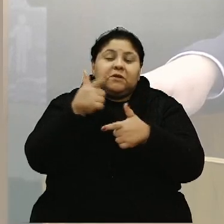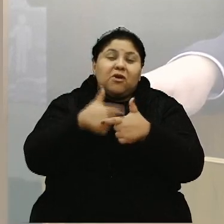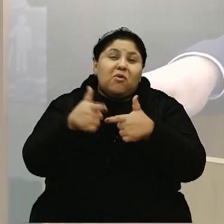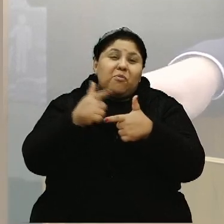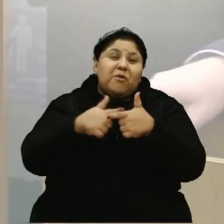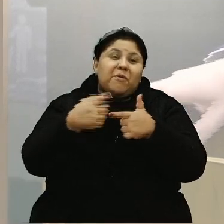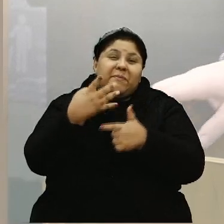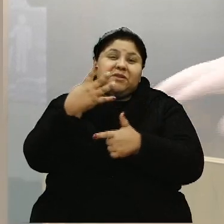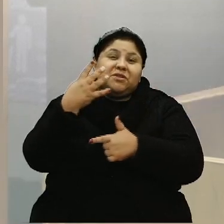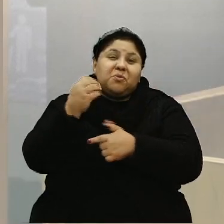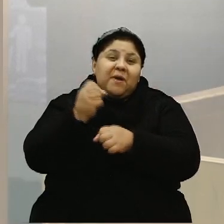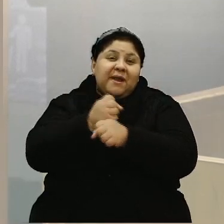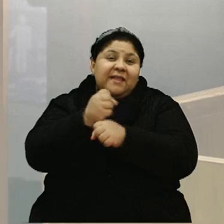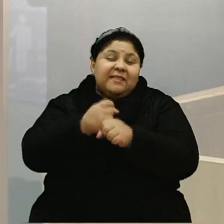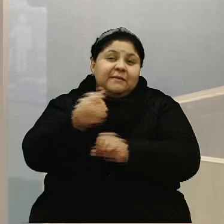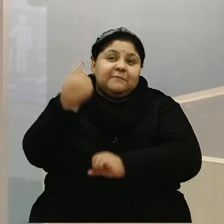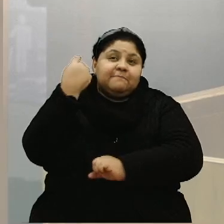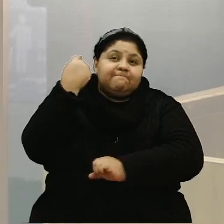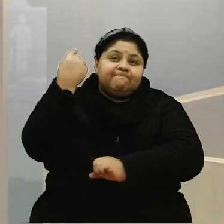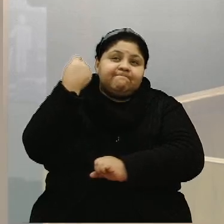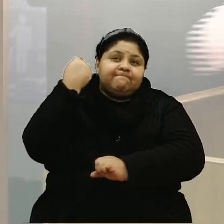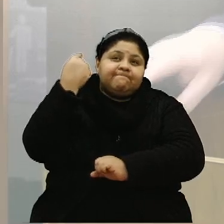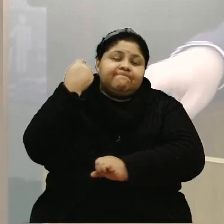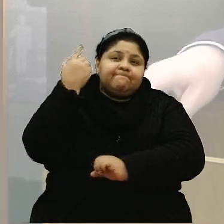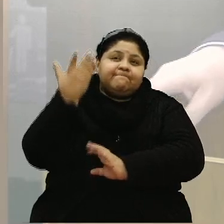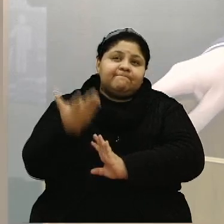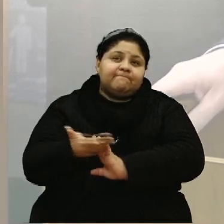Lucas Carinhato. A risada